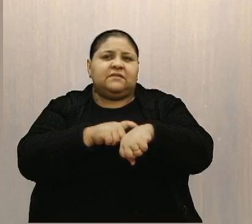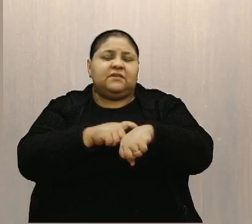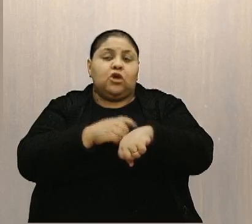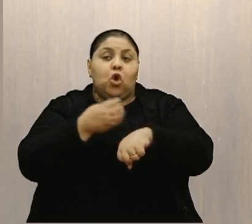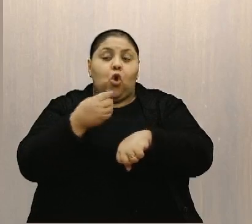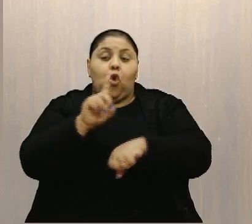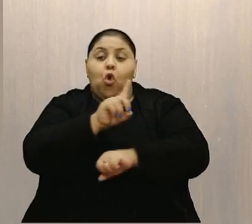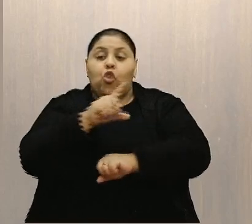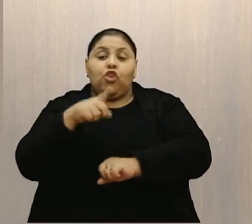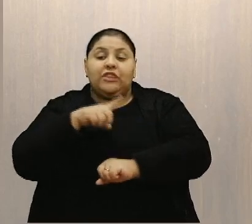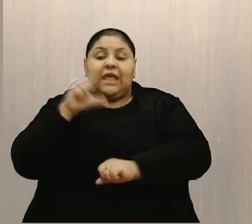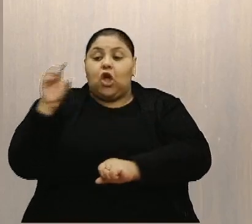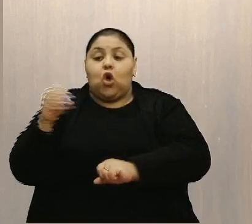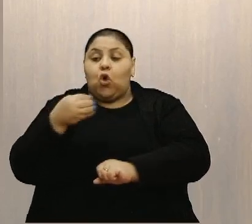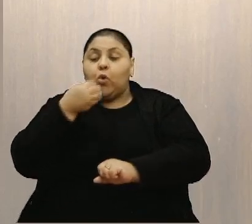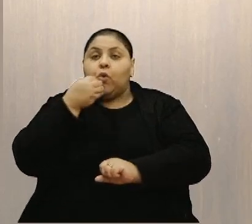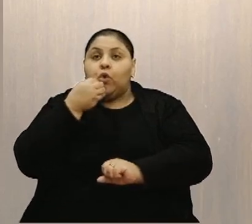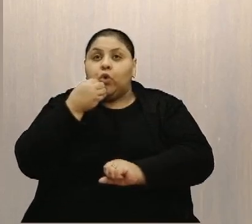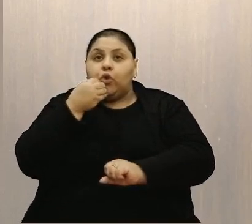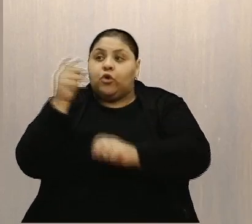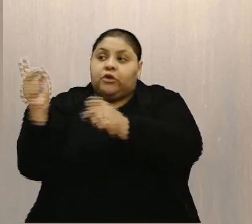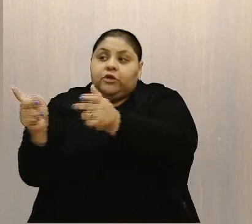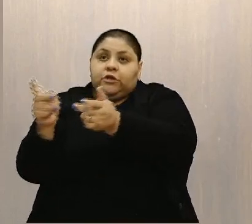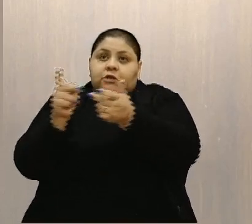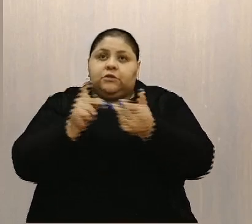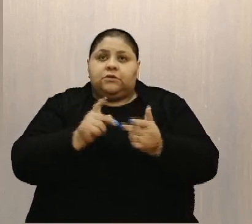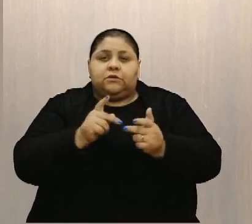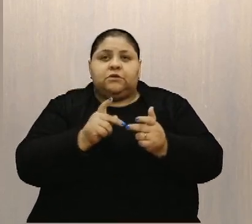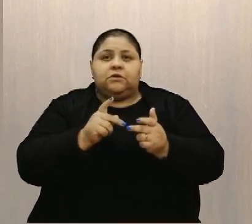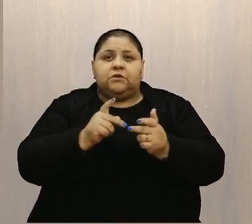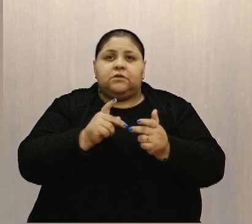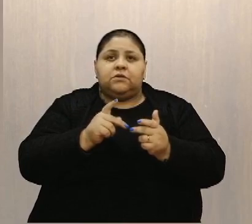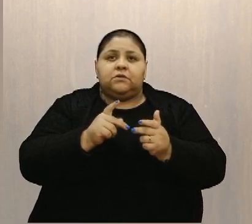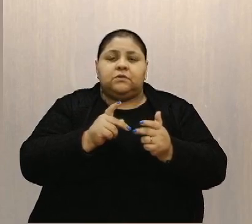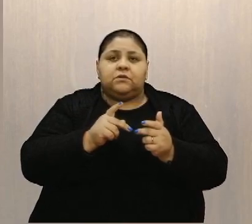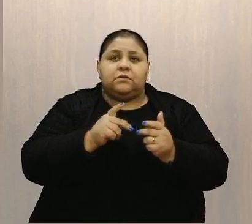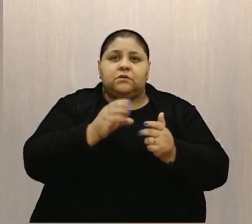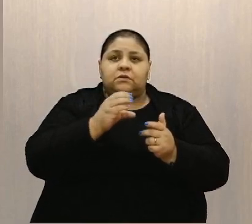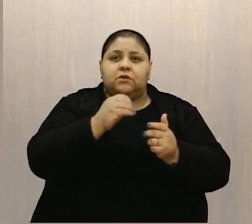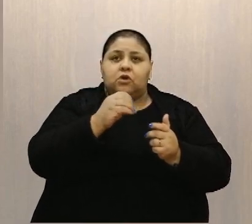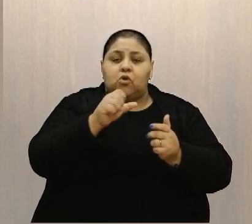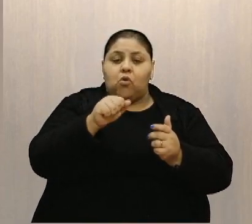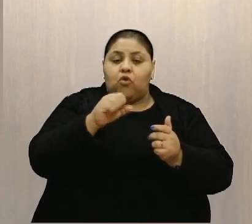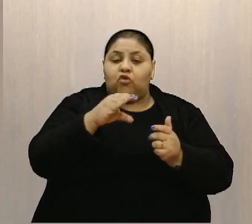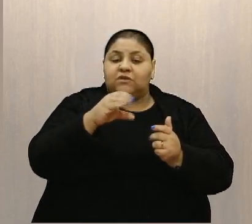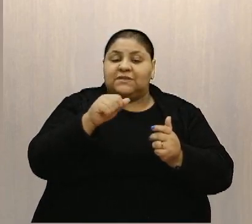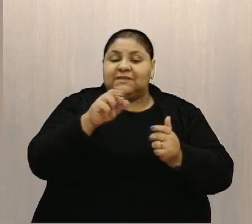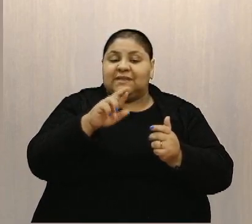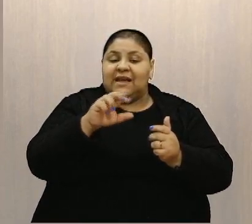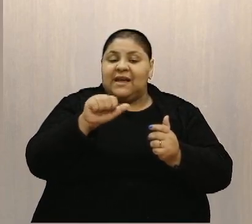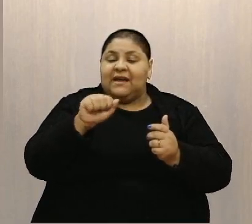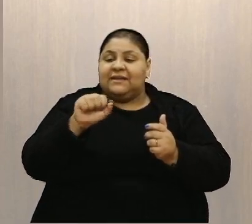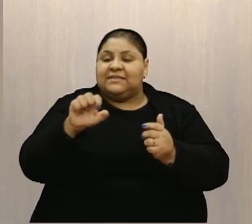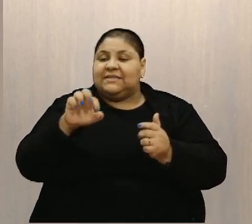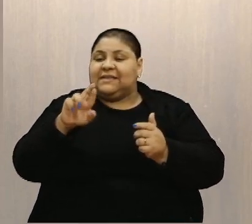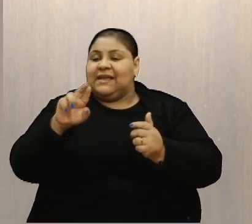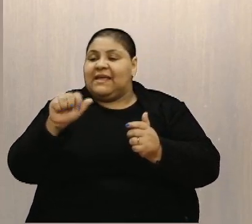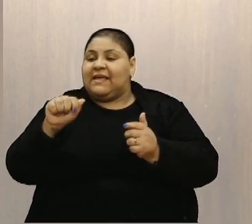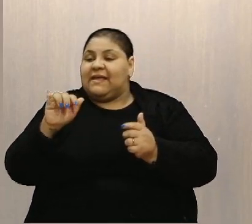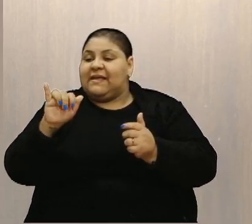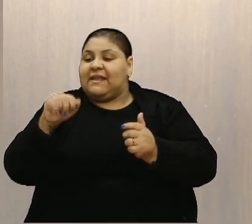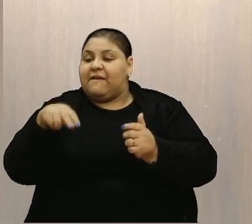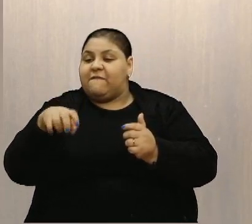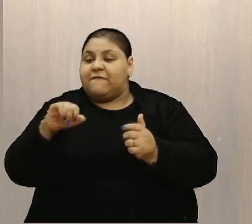tem tido a oportunidade de ir, que é ali na Oscar Serafini. A situação continua a